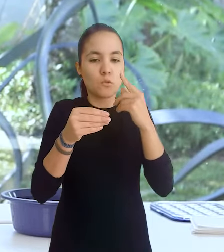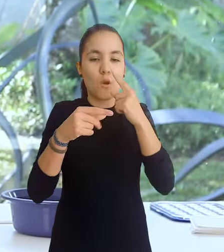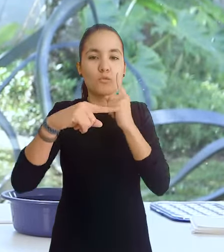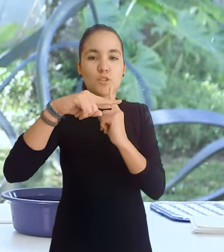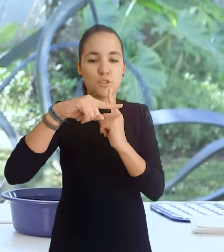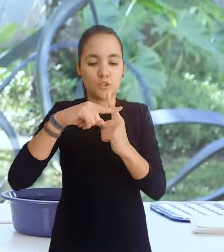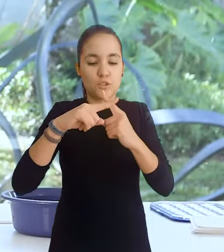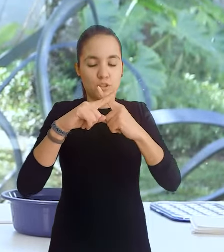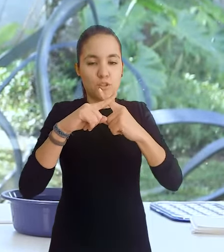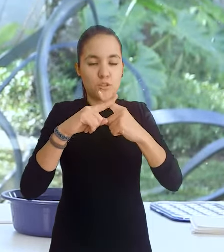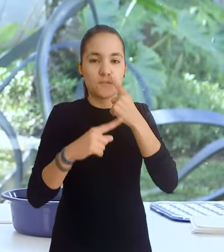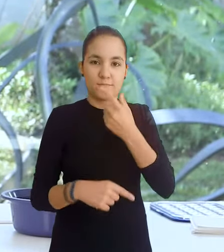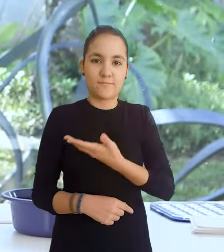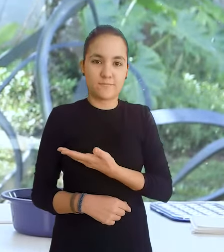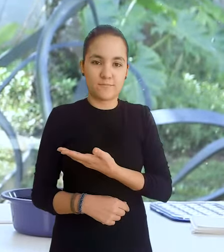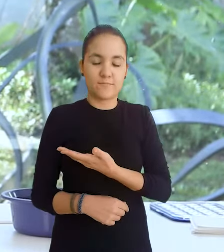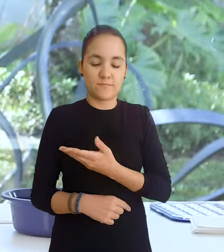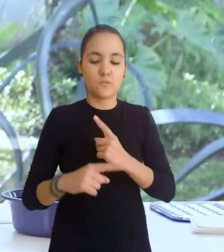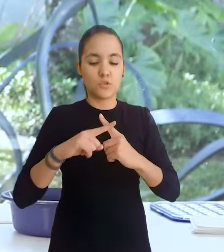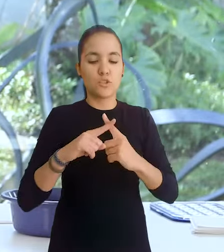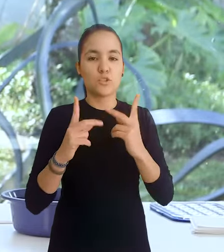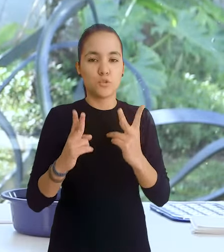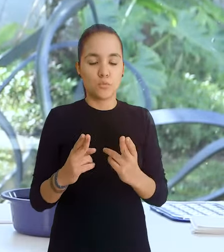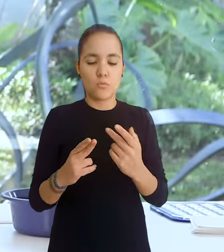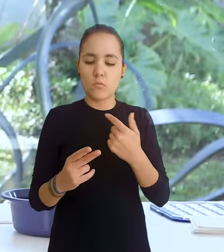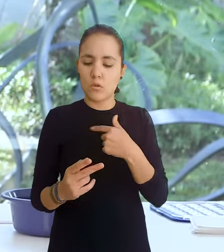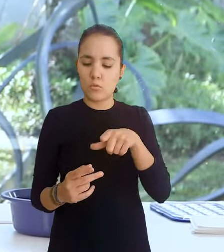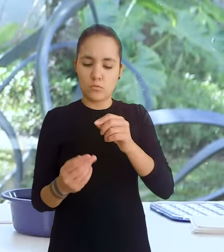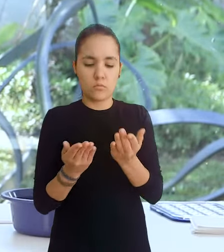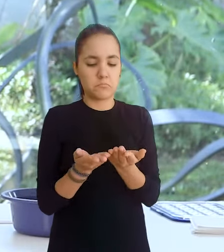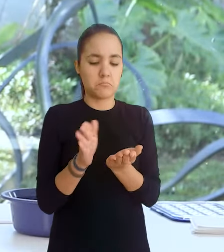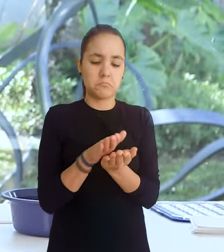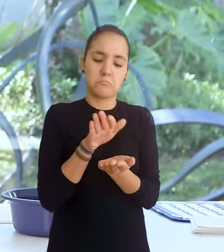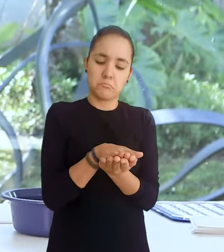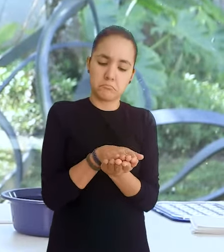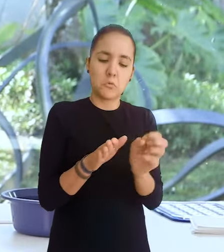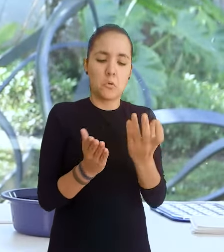aí, você pode escolher qualquer lado para dobrar ela.